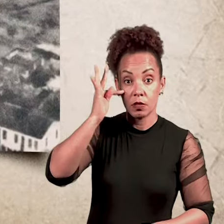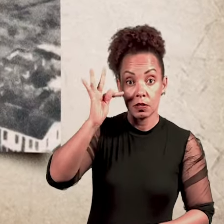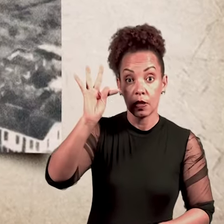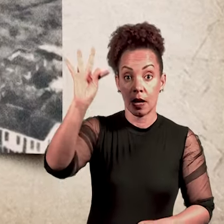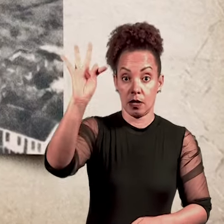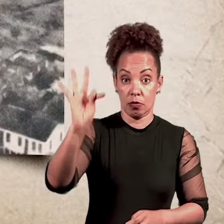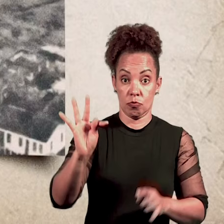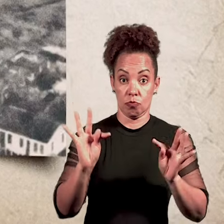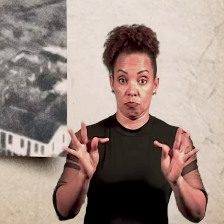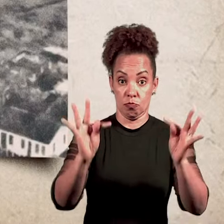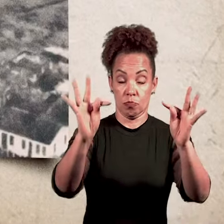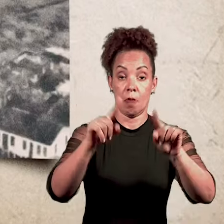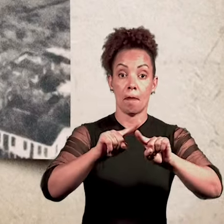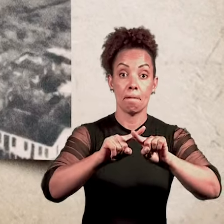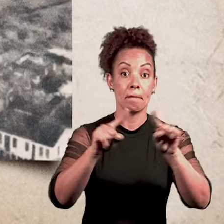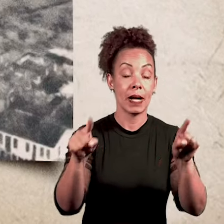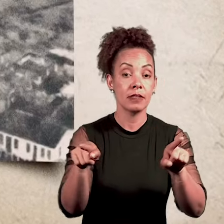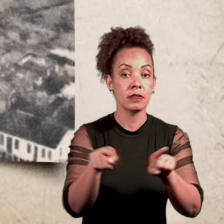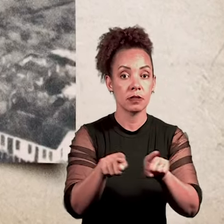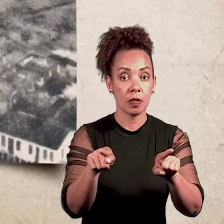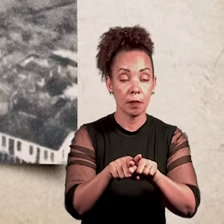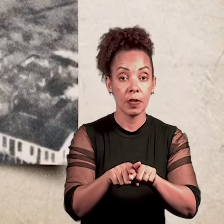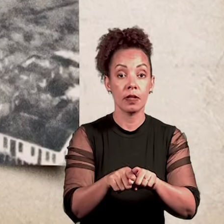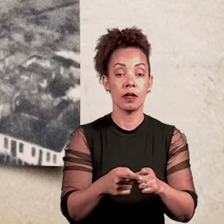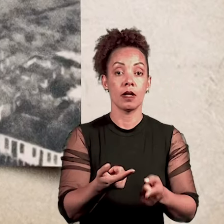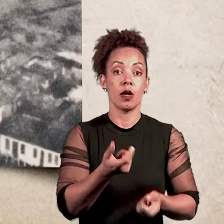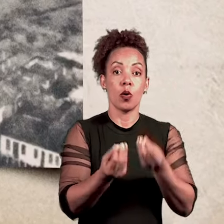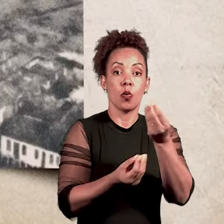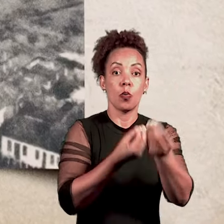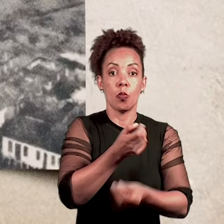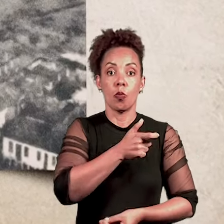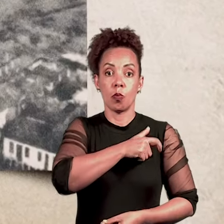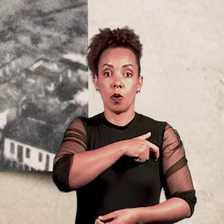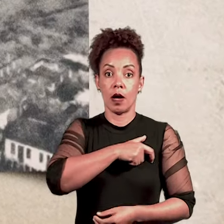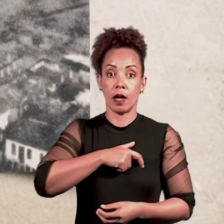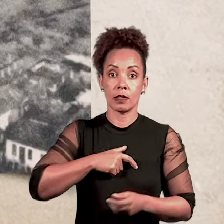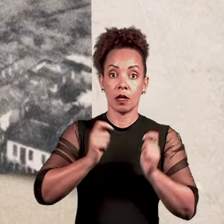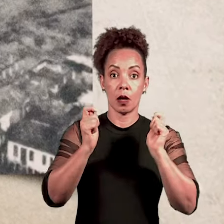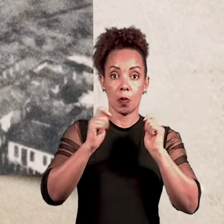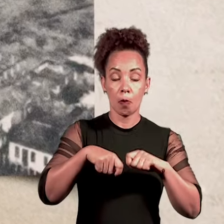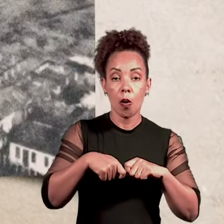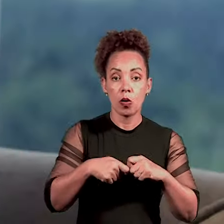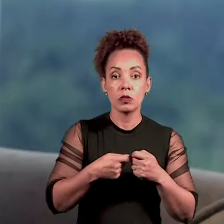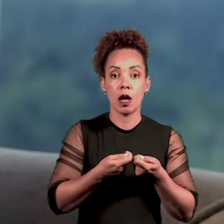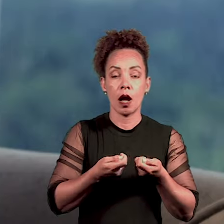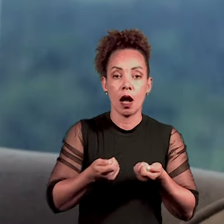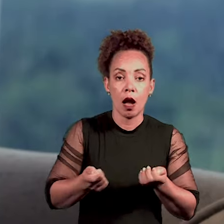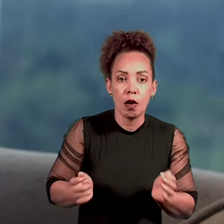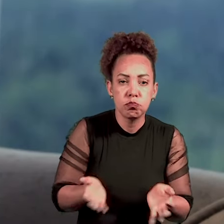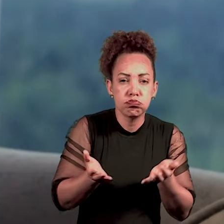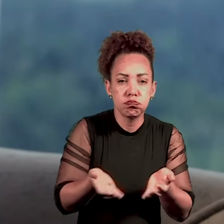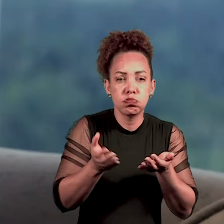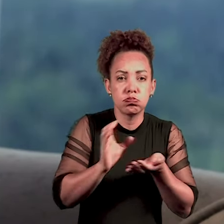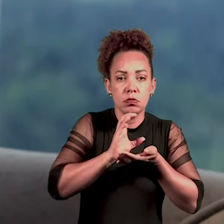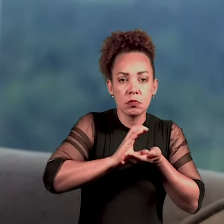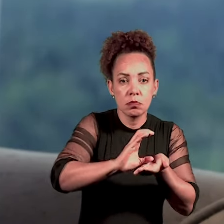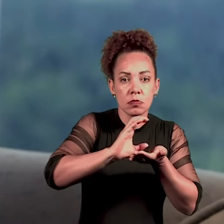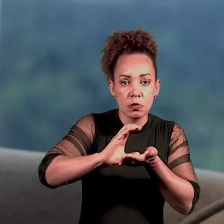que tinha a CEPLAC de empregar os seus recursos